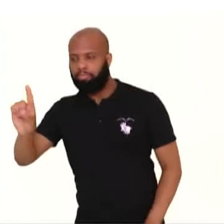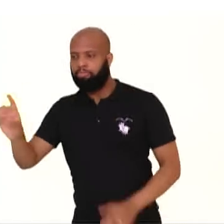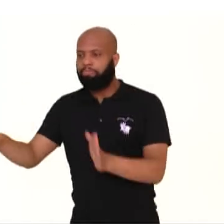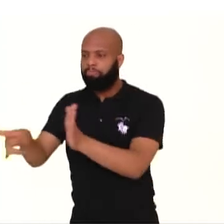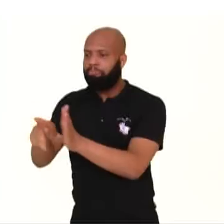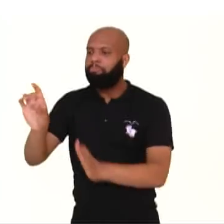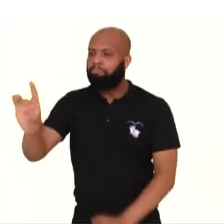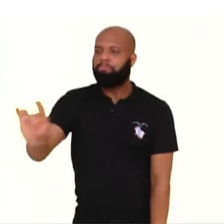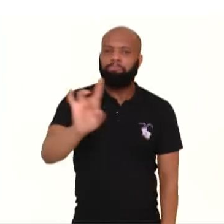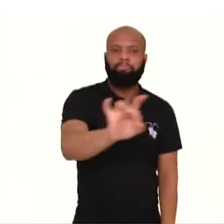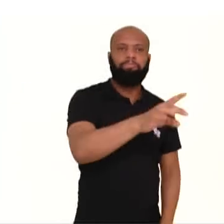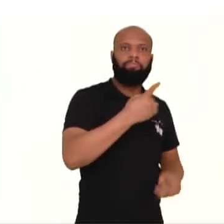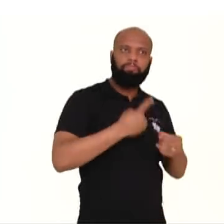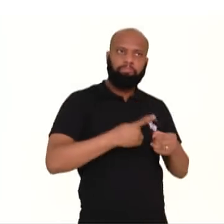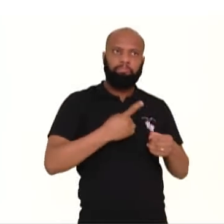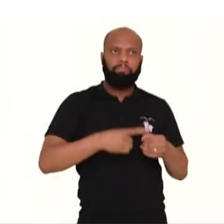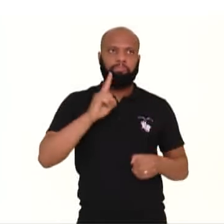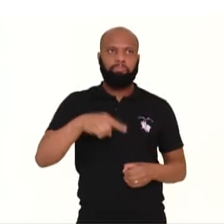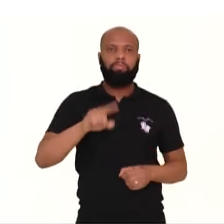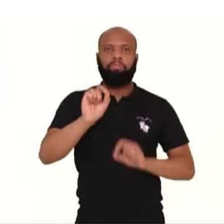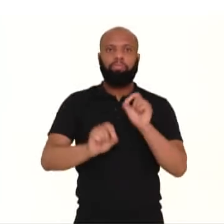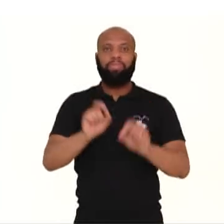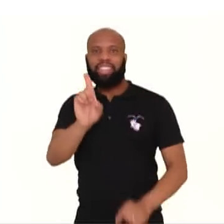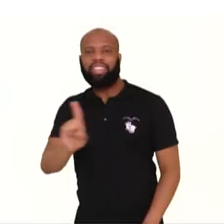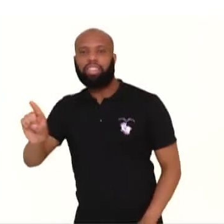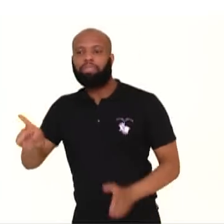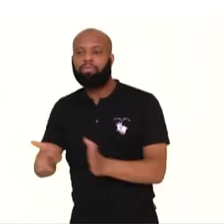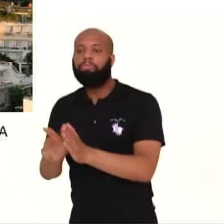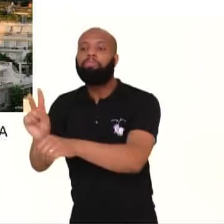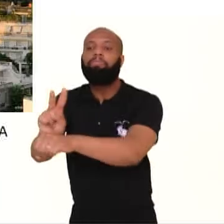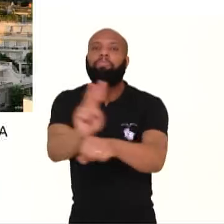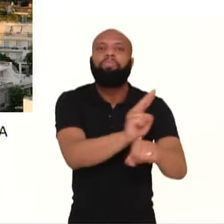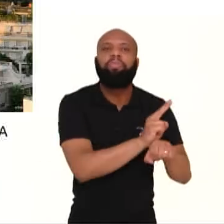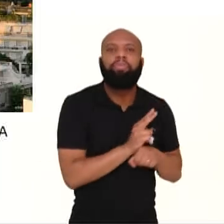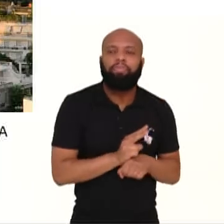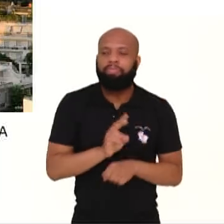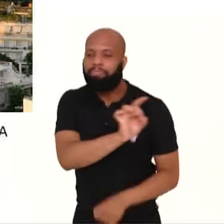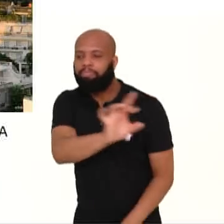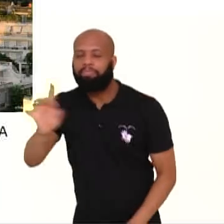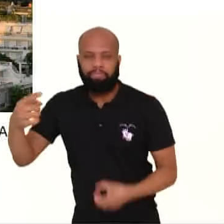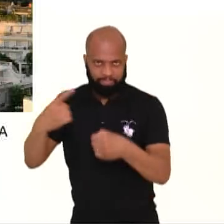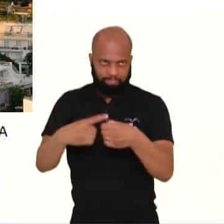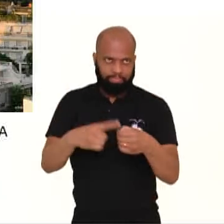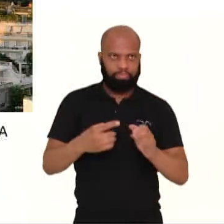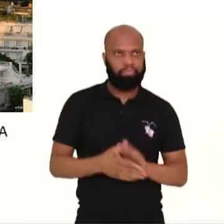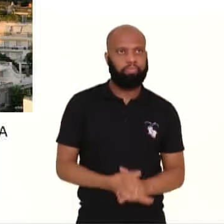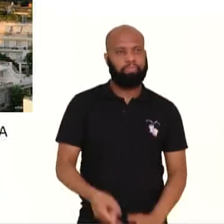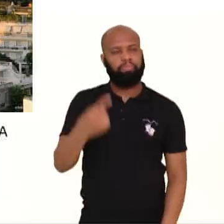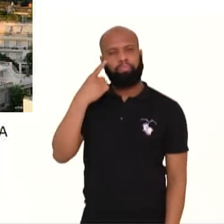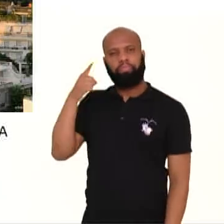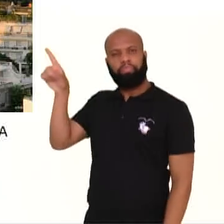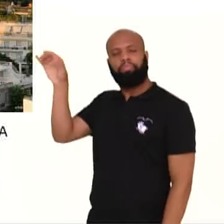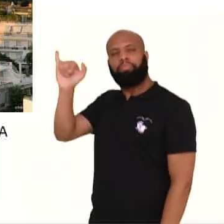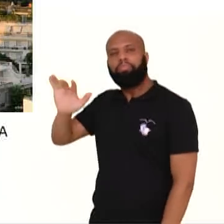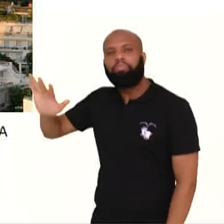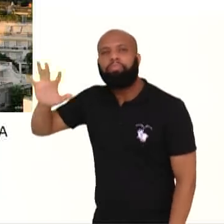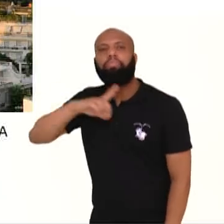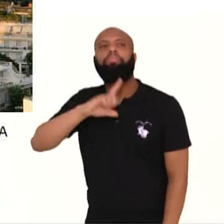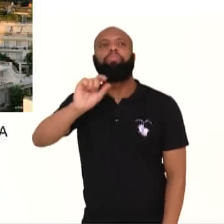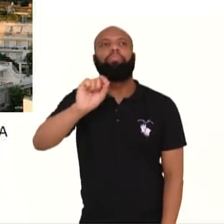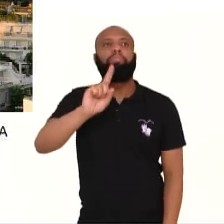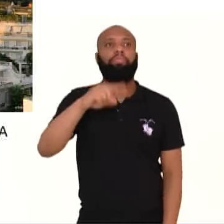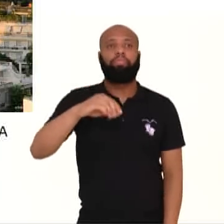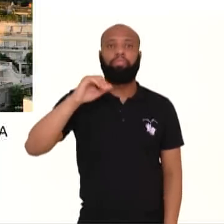da cidade, as chamadas divindades políades. Dê uma olhadinha nesta imagem. Você tem ali